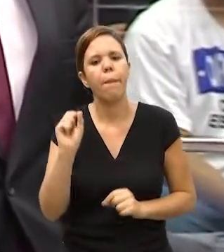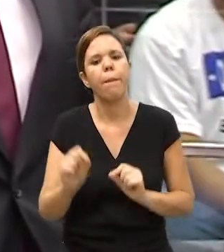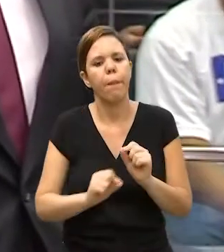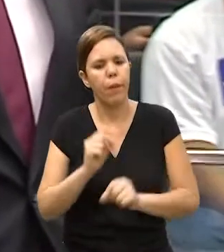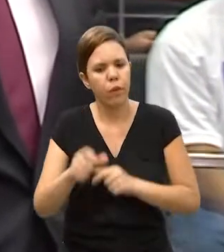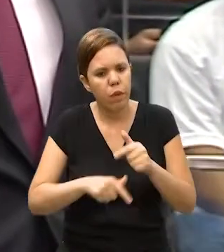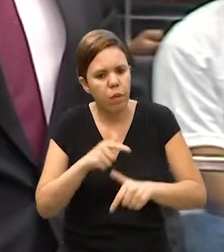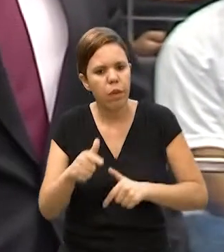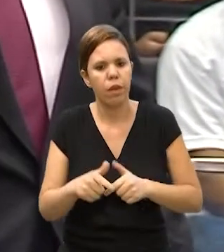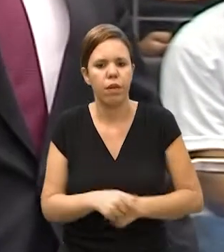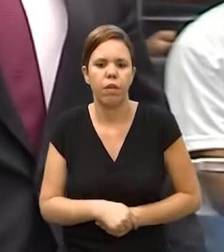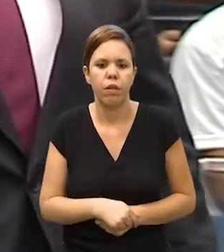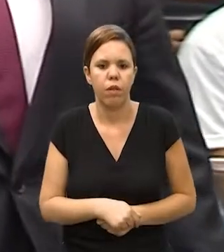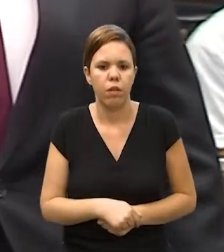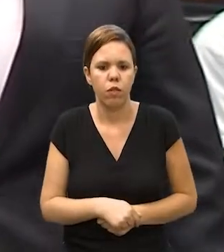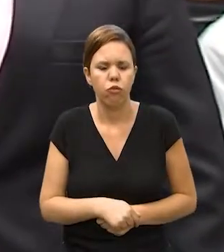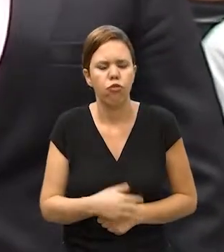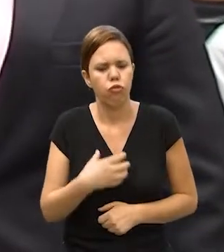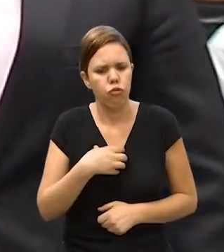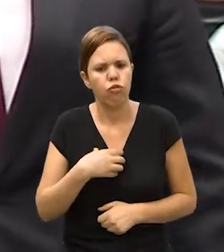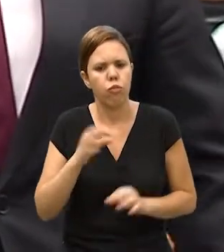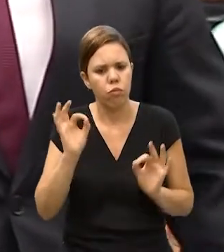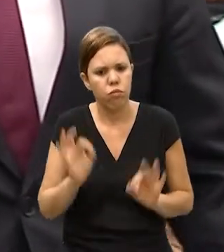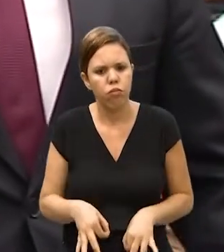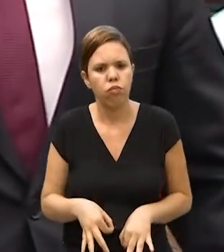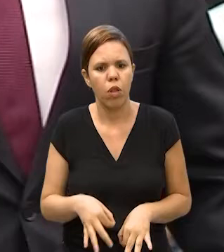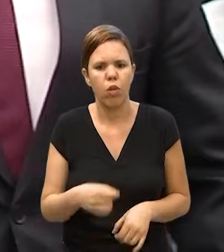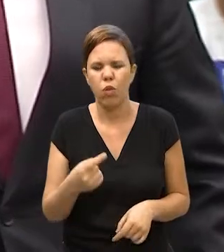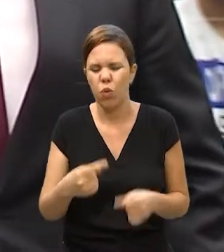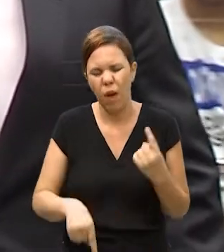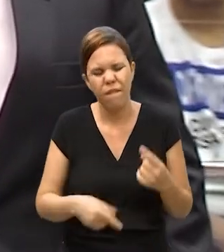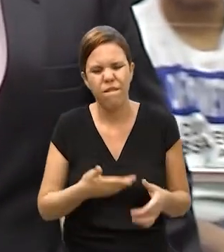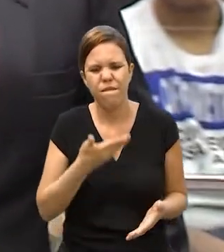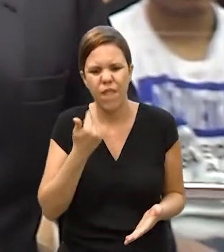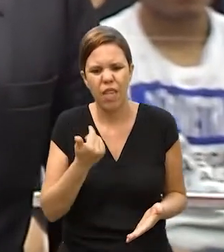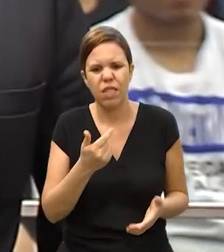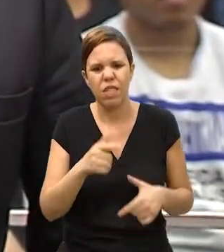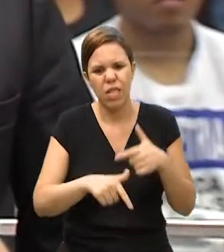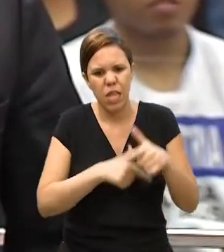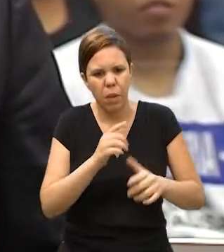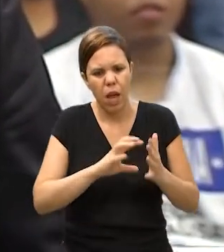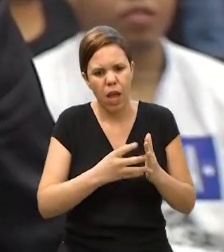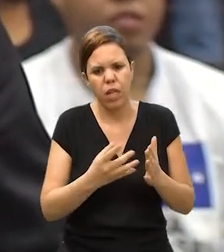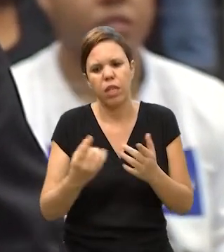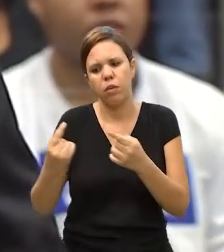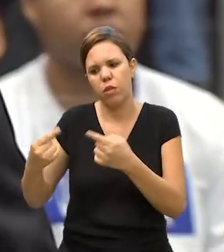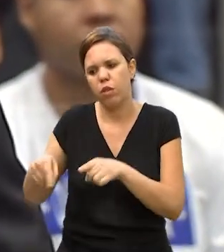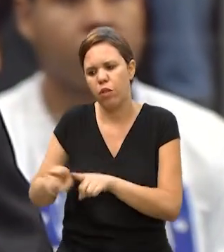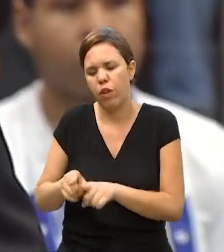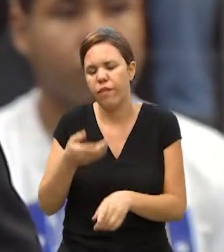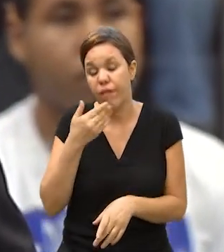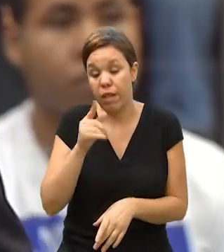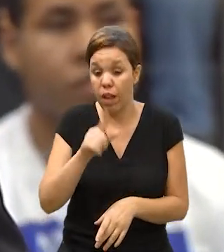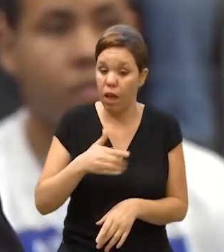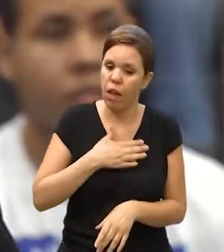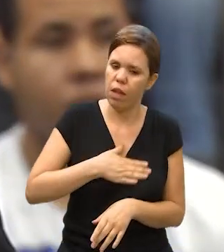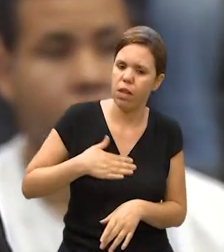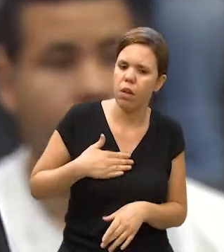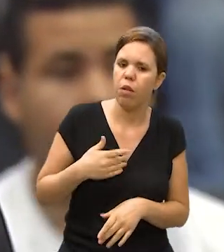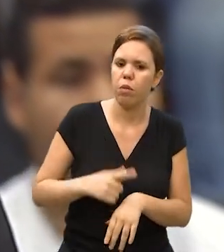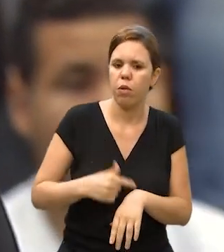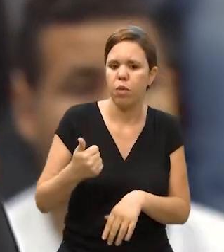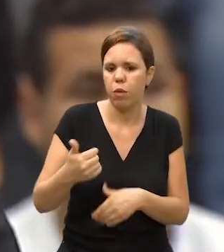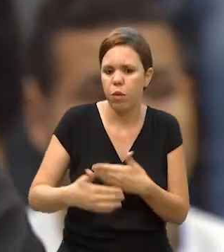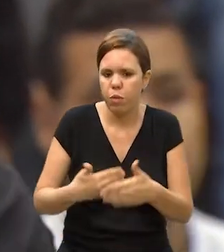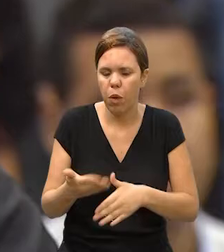como trabalhar, né? Trabalhar na oposição não é um trabalho fácil, mas é um trabalho gratificante porque, desde o primeiro momento,